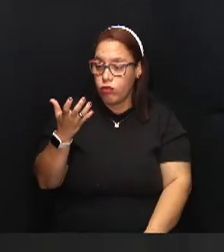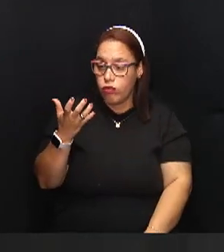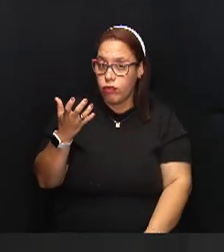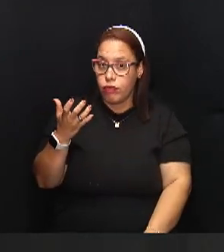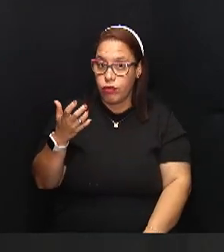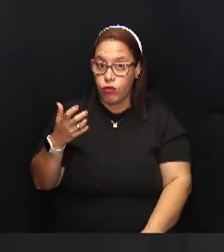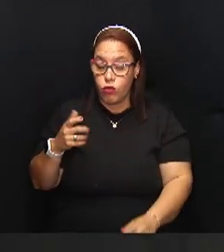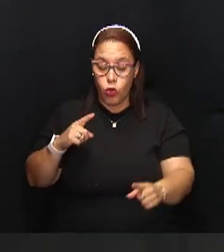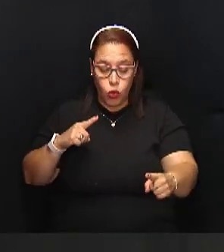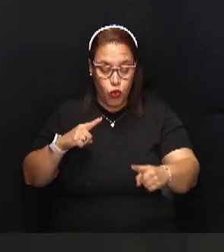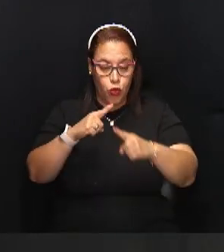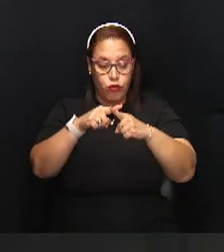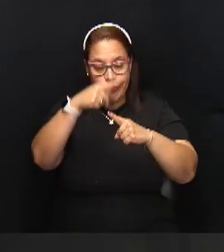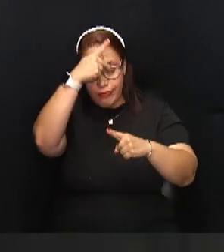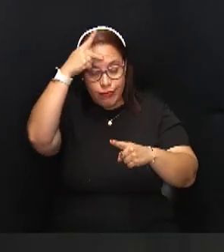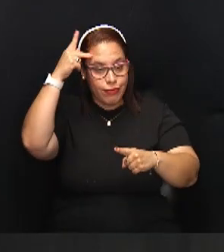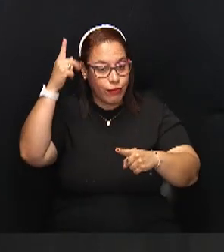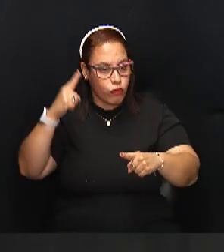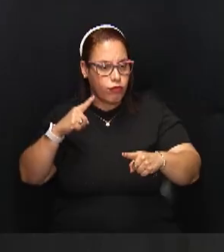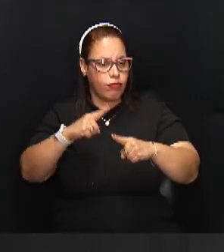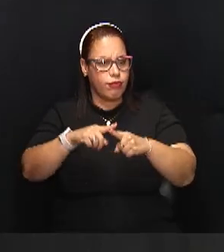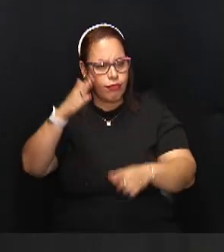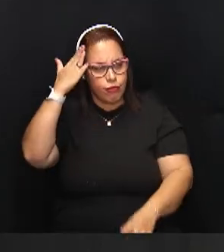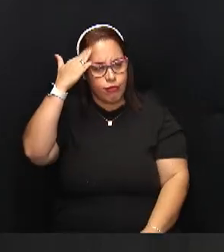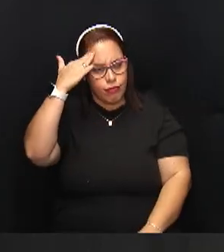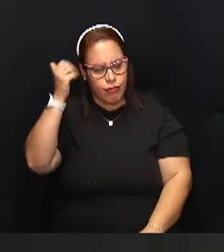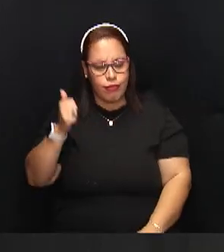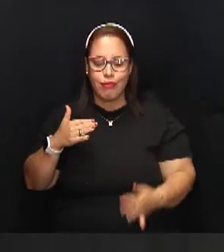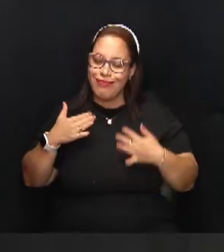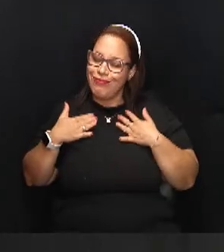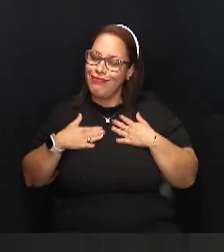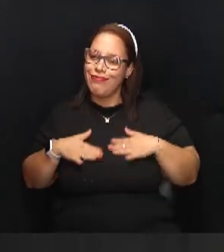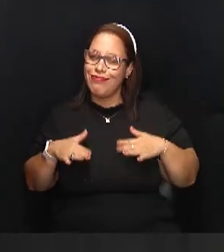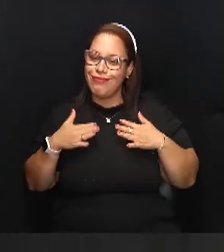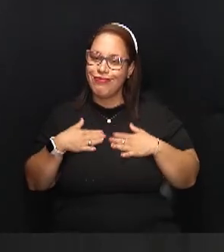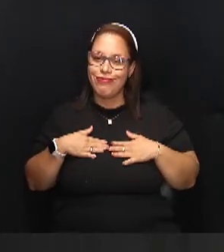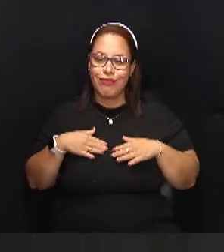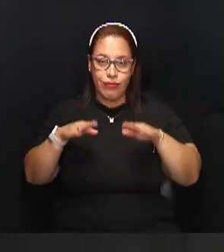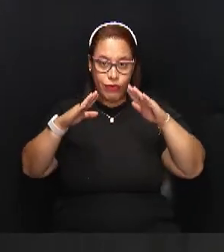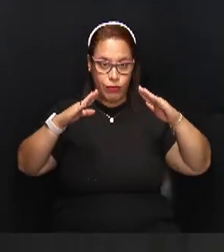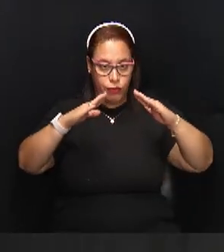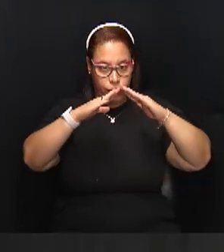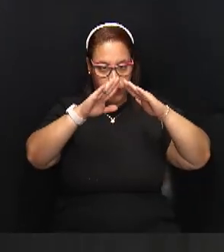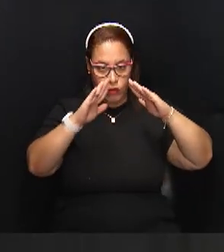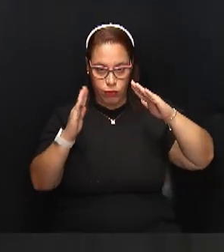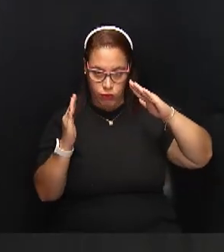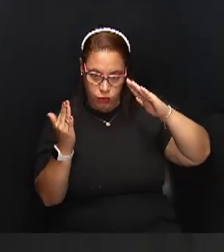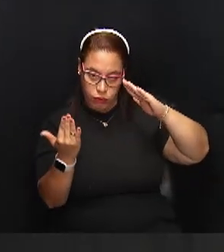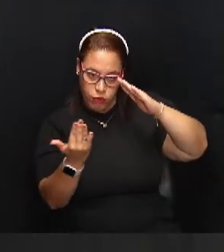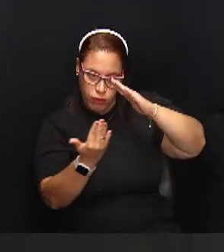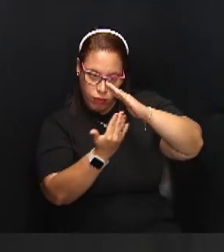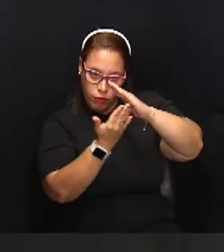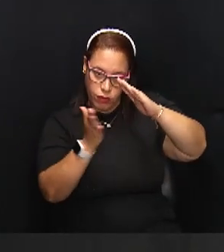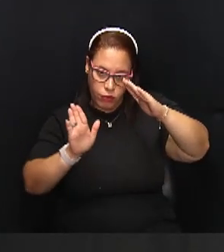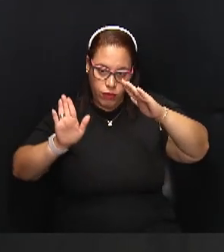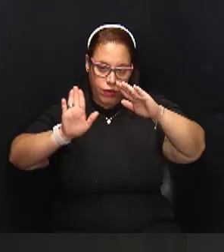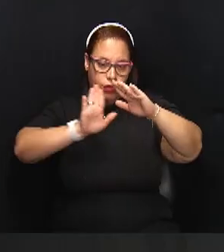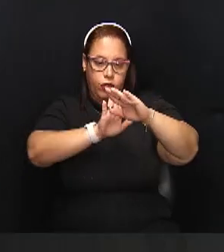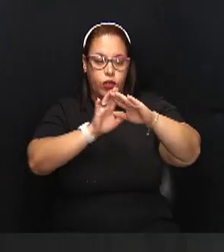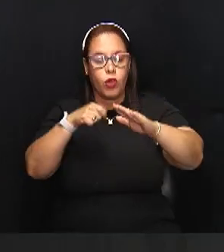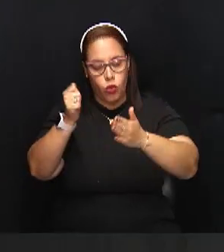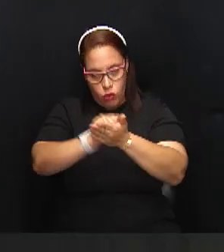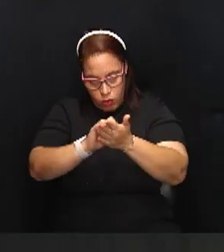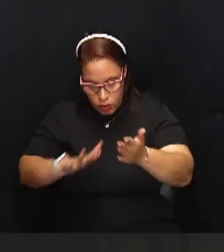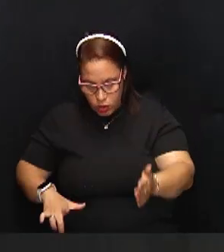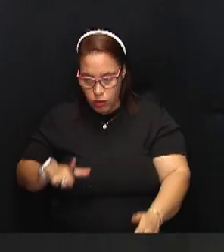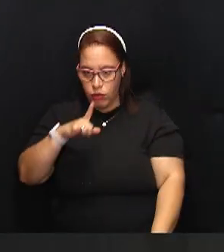os atletas, pudessem competir sabendo que está tudo ali tranquilo, uma tenda, um gradil, enfim. E outra atividade que a